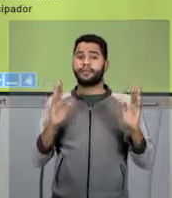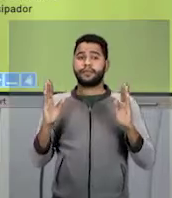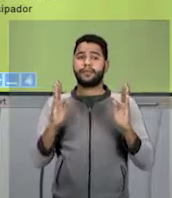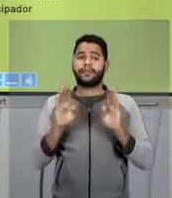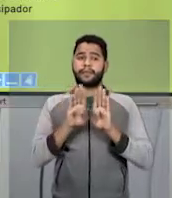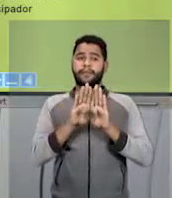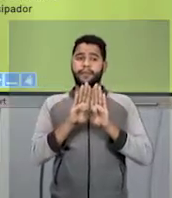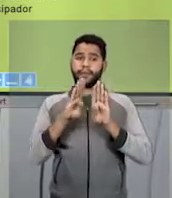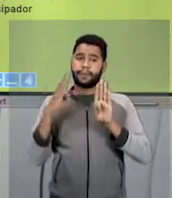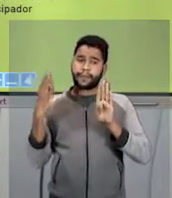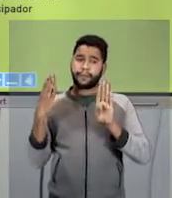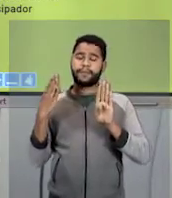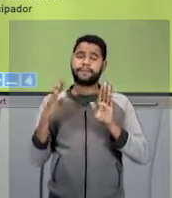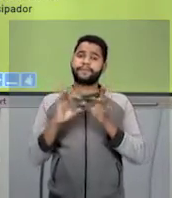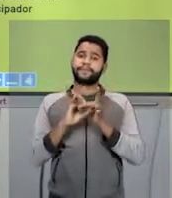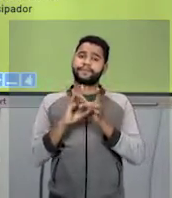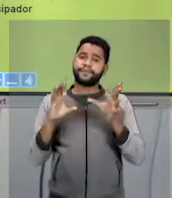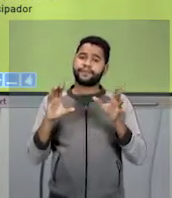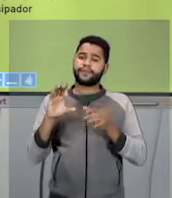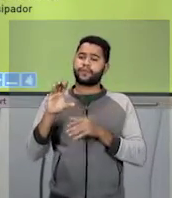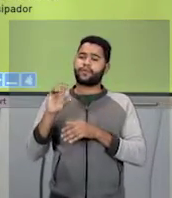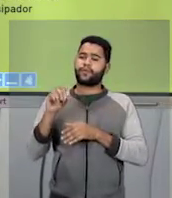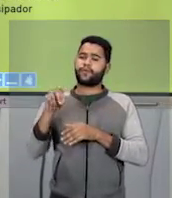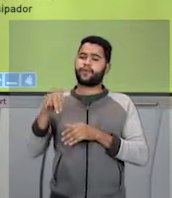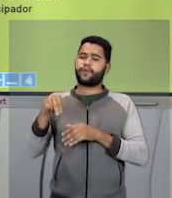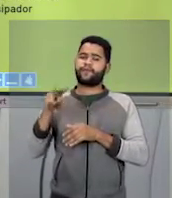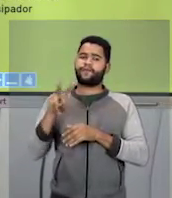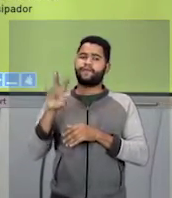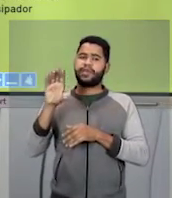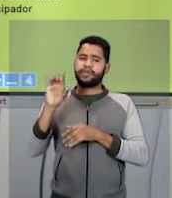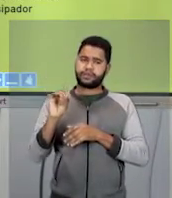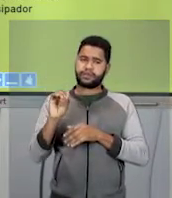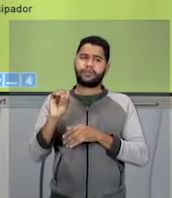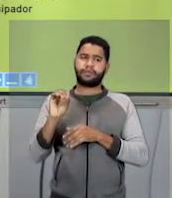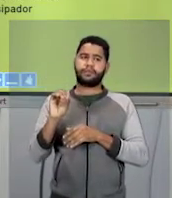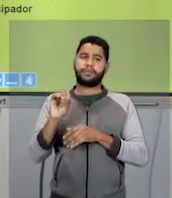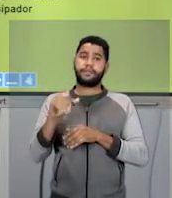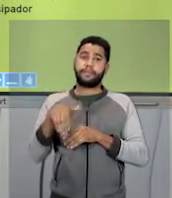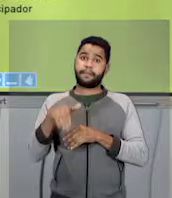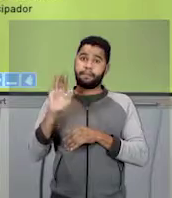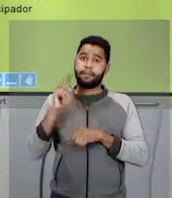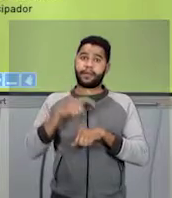aberto permite que essa convecção permaneça. Então, quanto